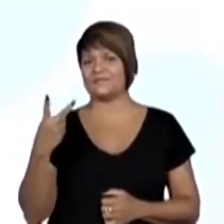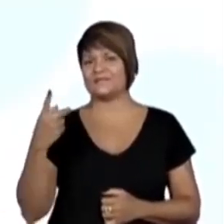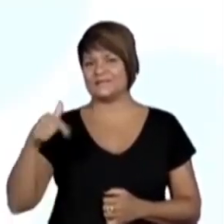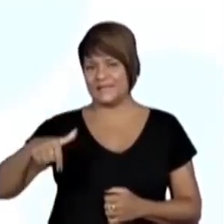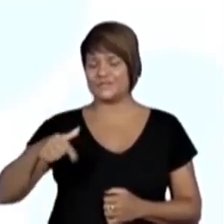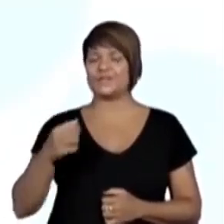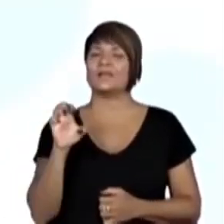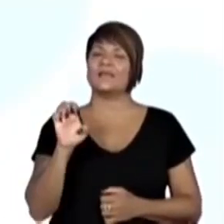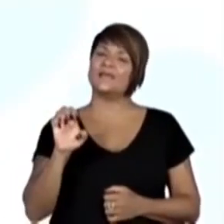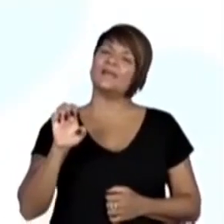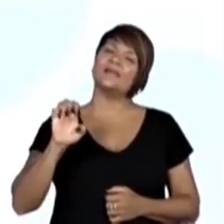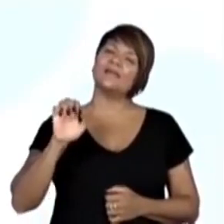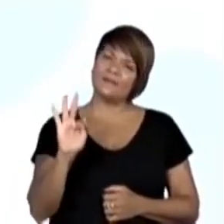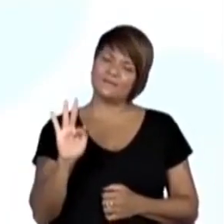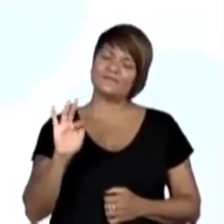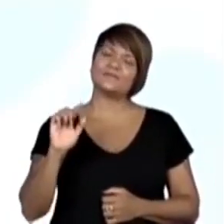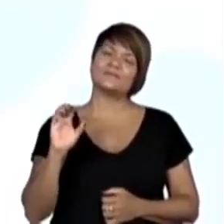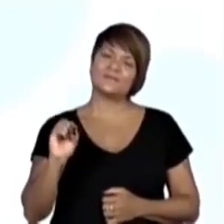LP27, EF01,